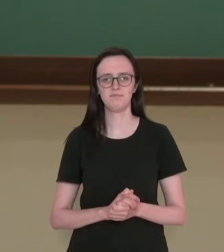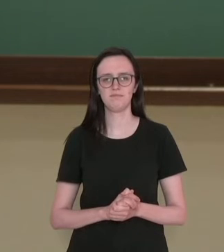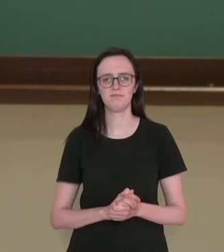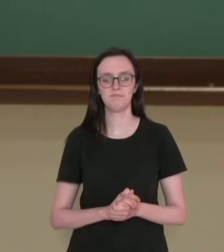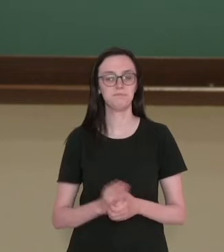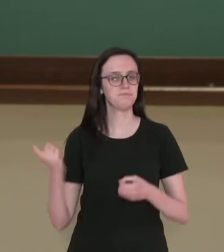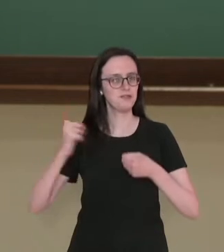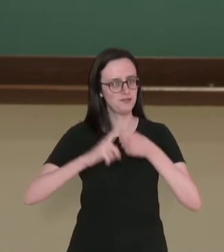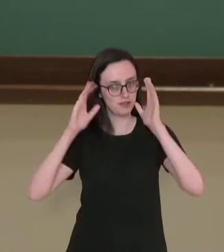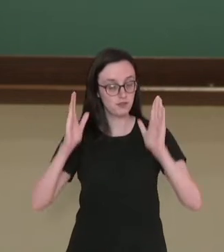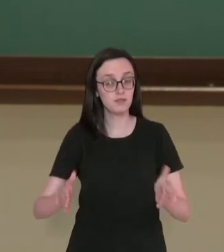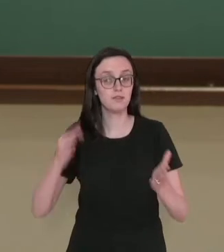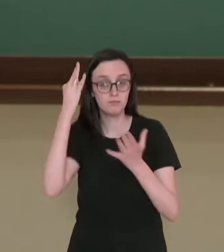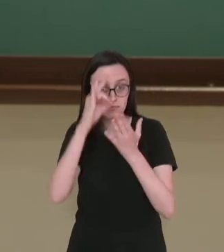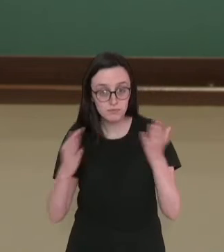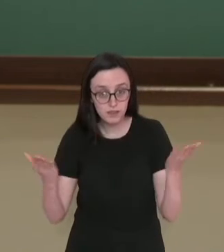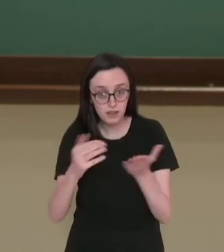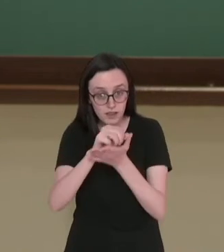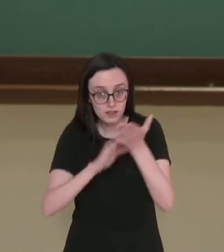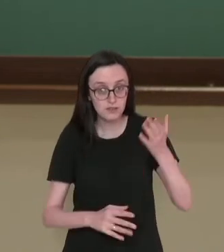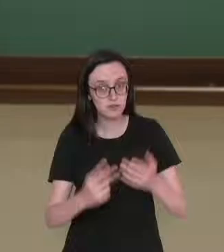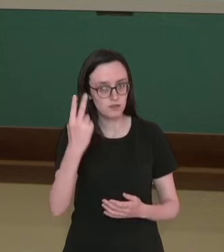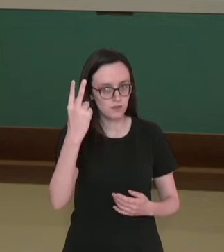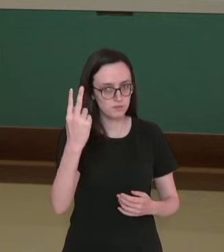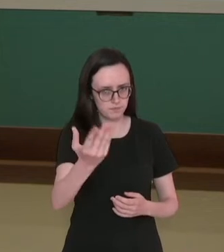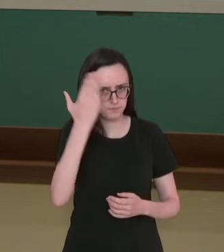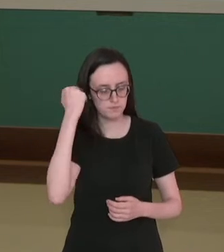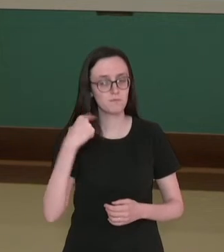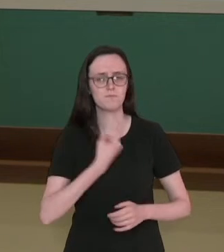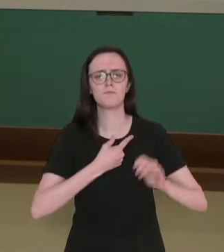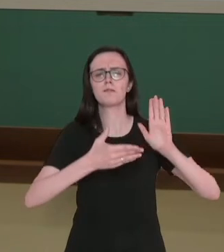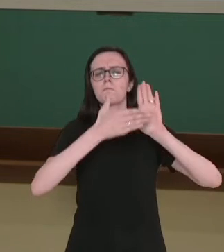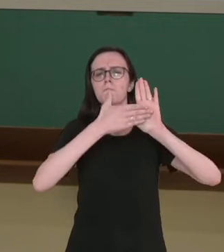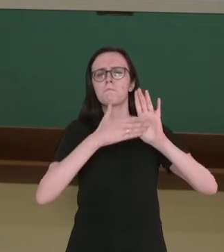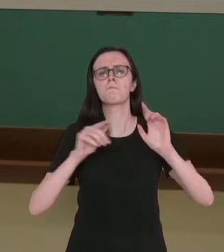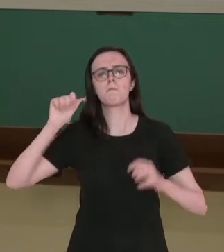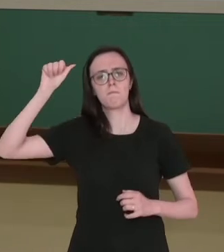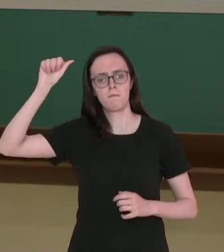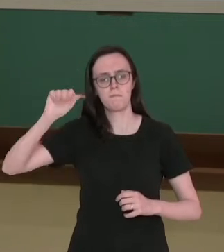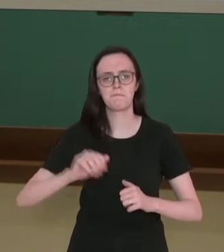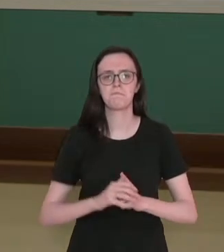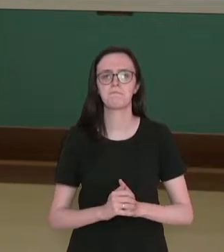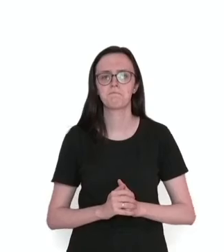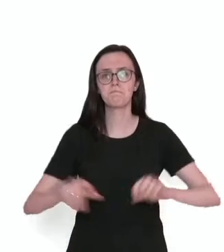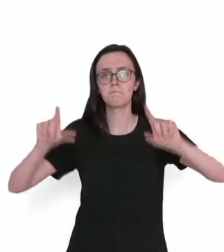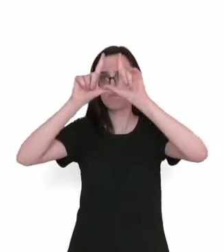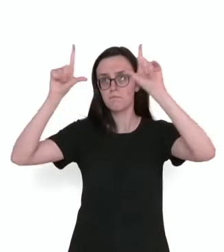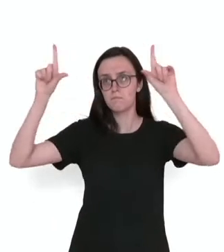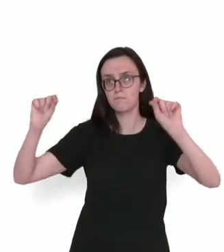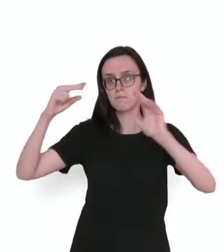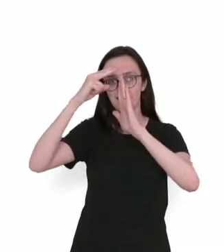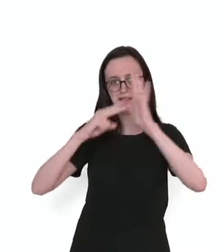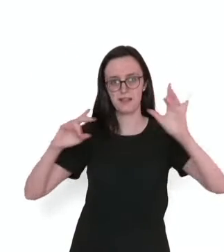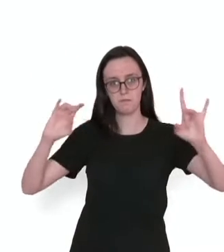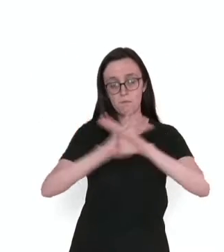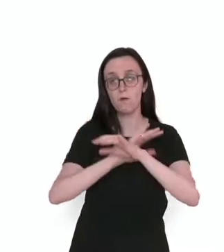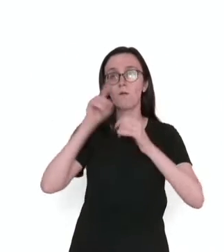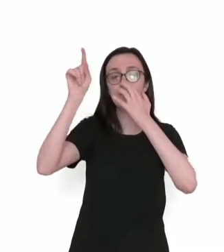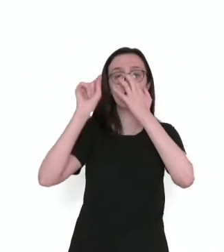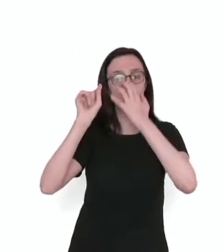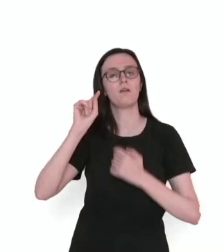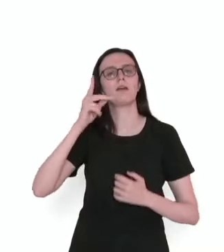Voltei, gabaritar contigo atividade 2. Vamos à proposta da letra A. Na estrofe que acabamos de ler, a presença